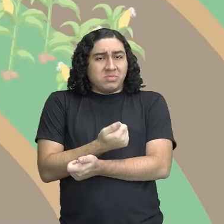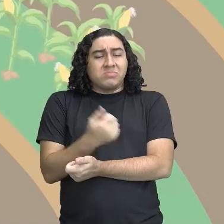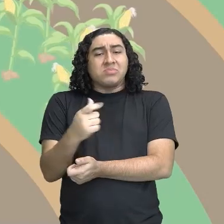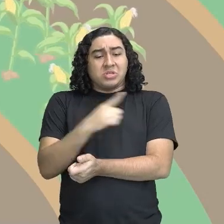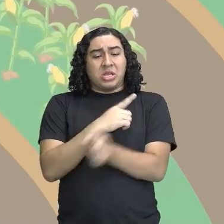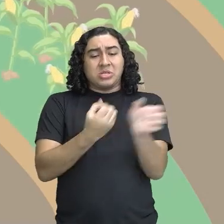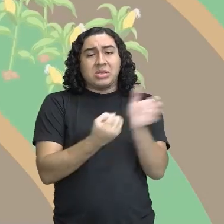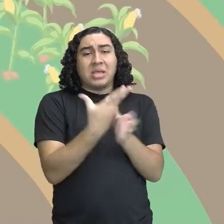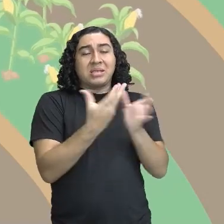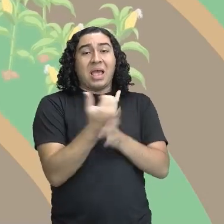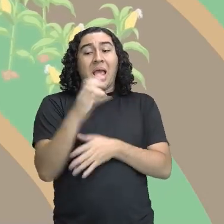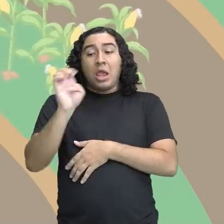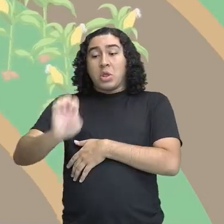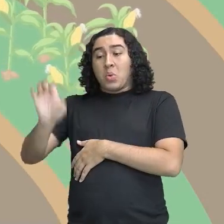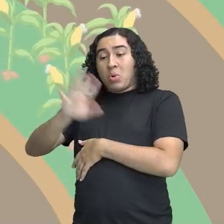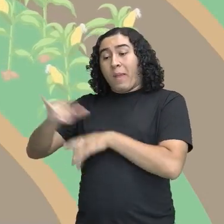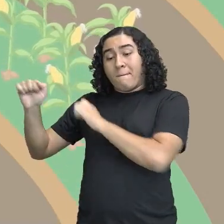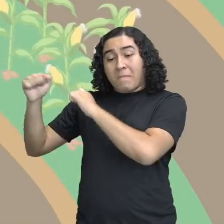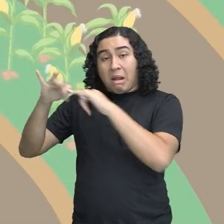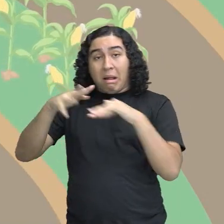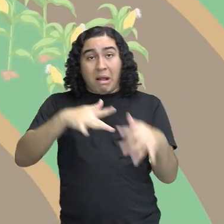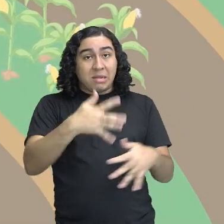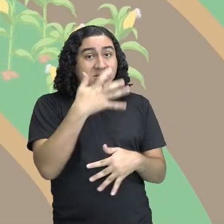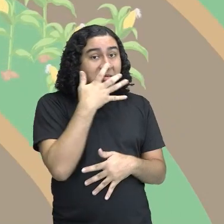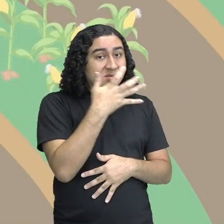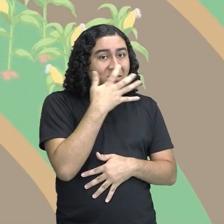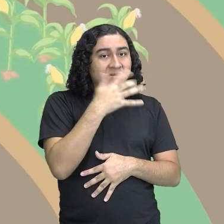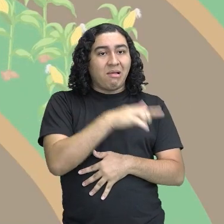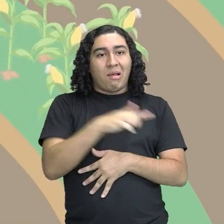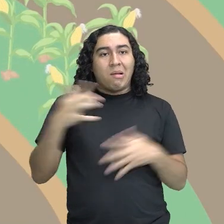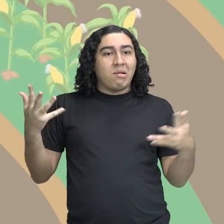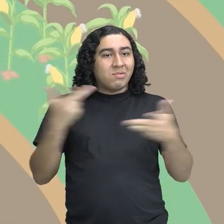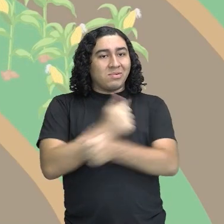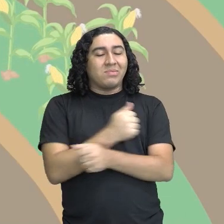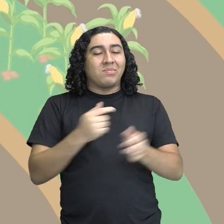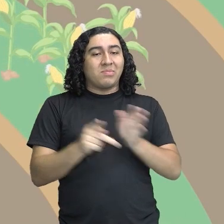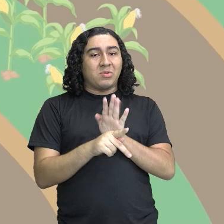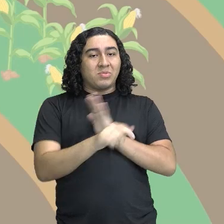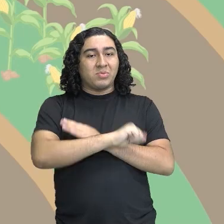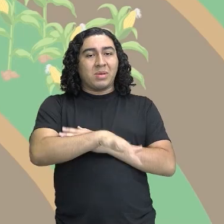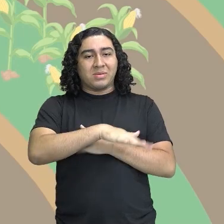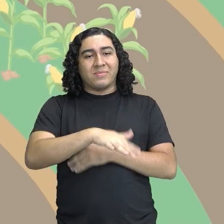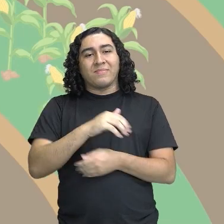os europeus chegaram aqui, ficaram loucos, né? Com os incas aqui na